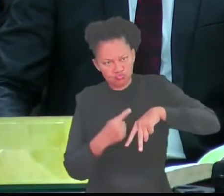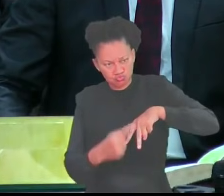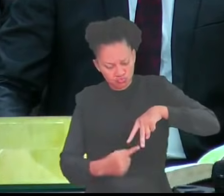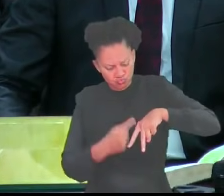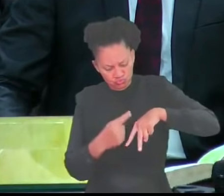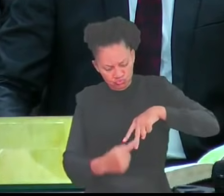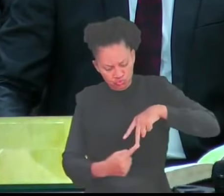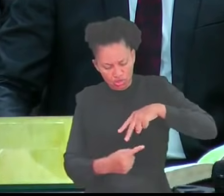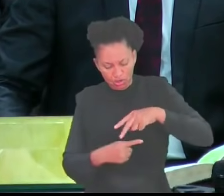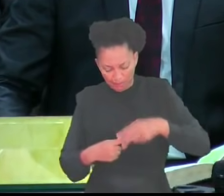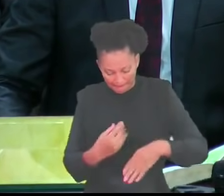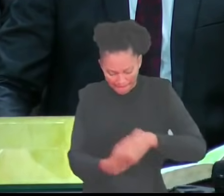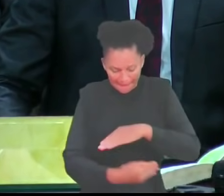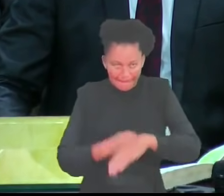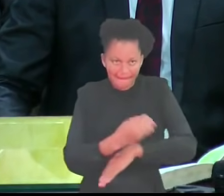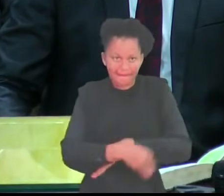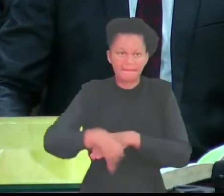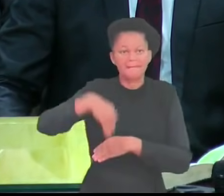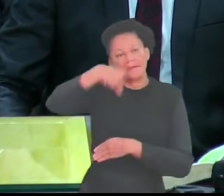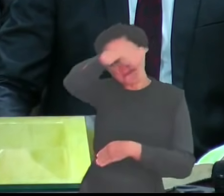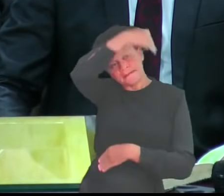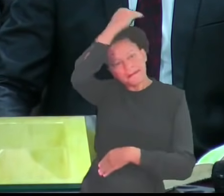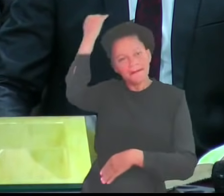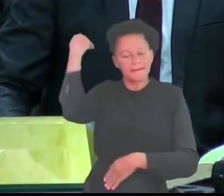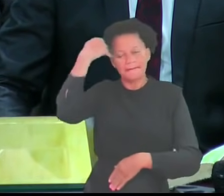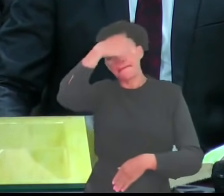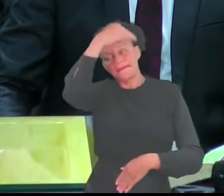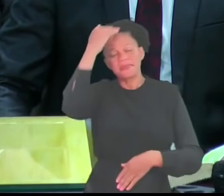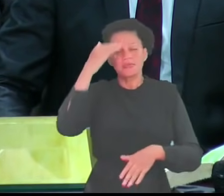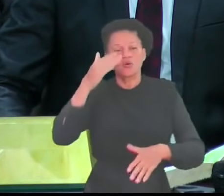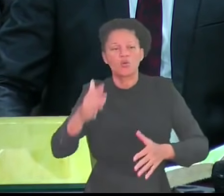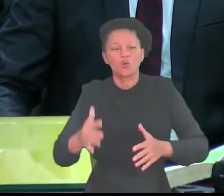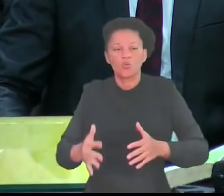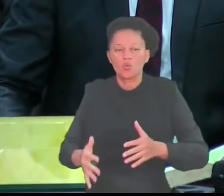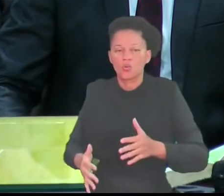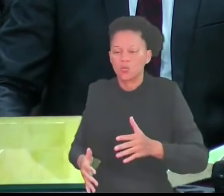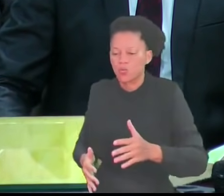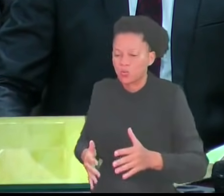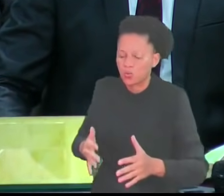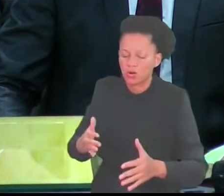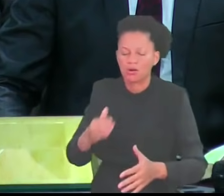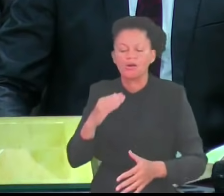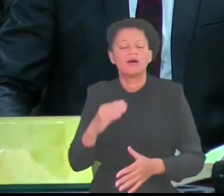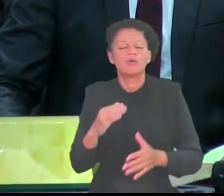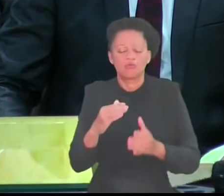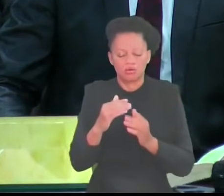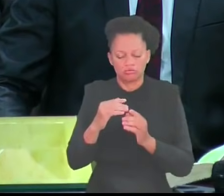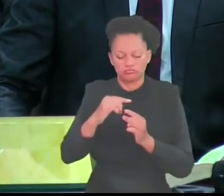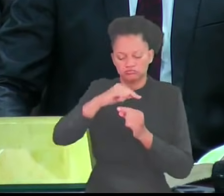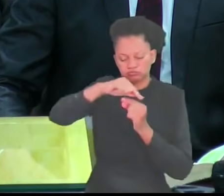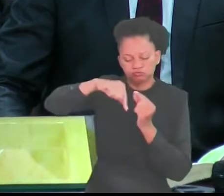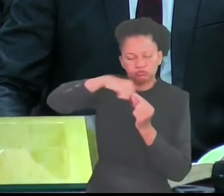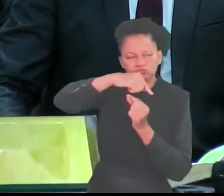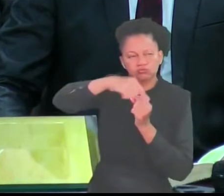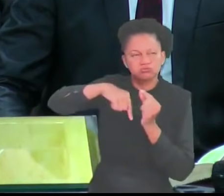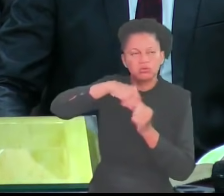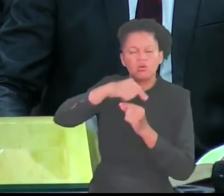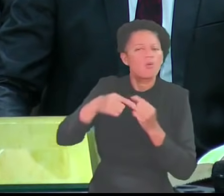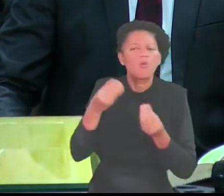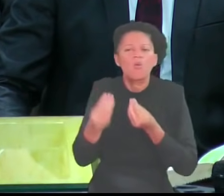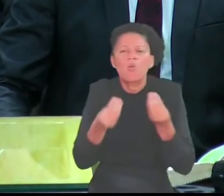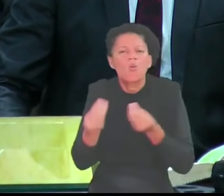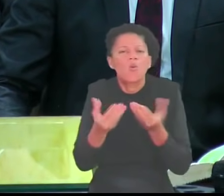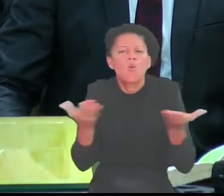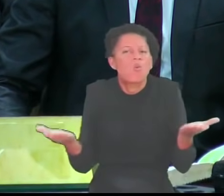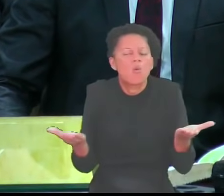Do pé à cabeça ficava uma múmia amarrada. Um casulo. Um casulo, muito obrigado. Como foi que